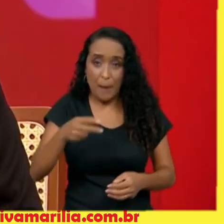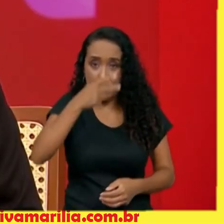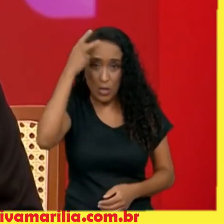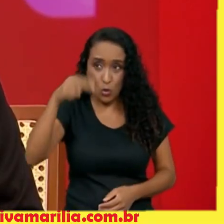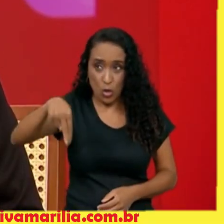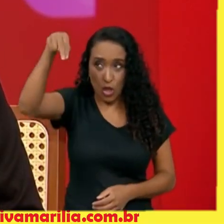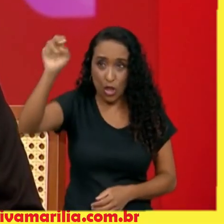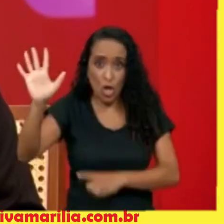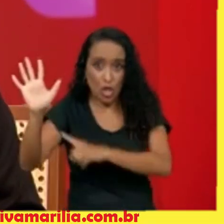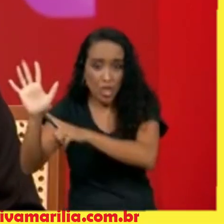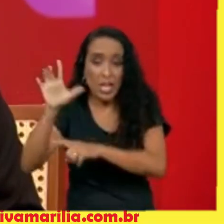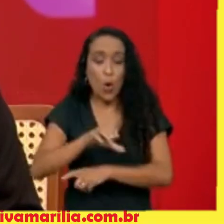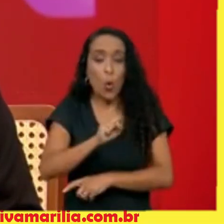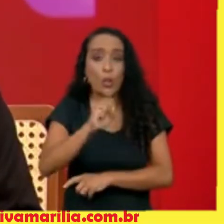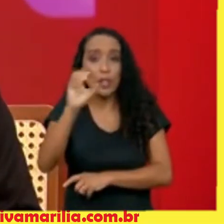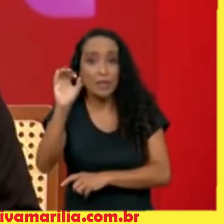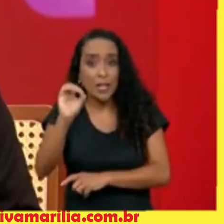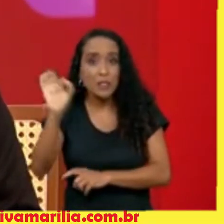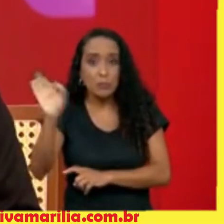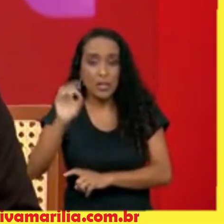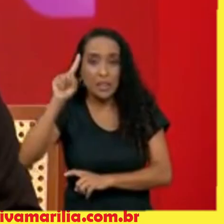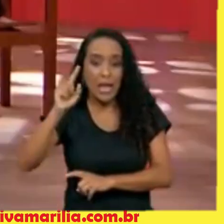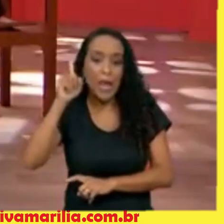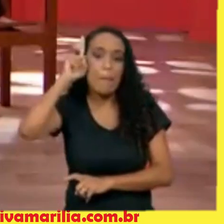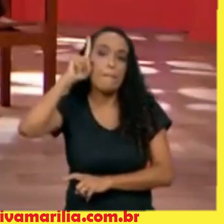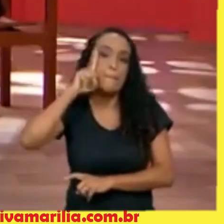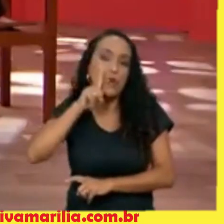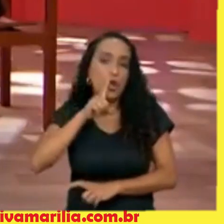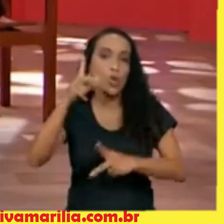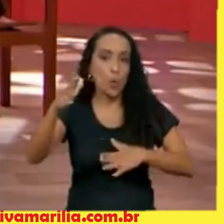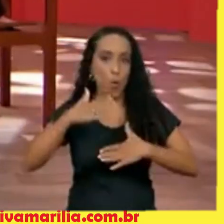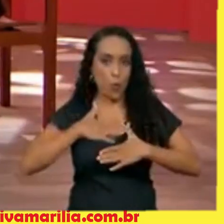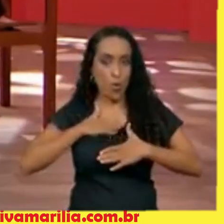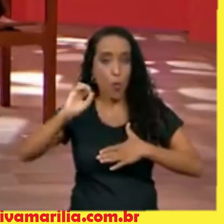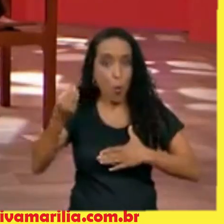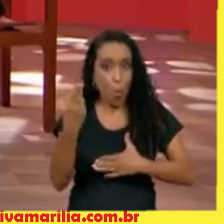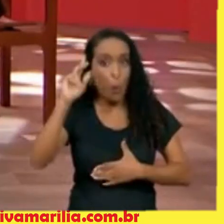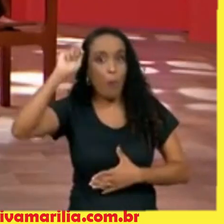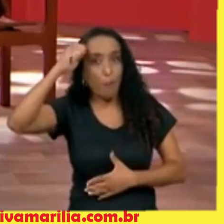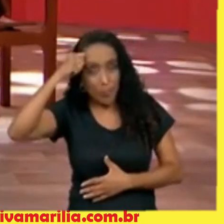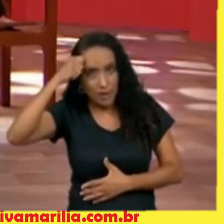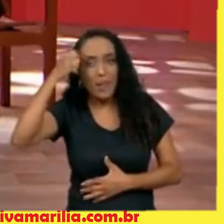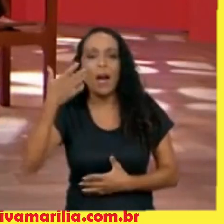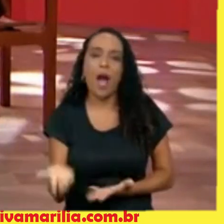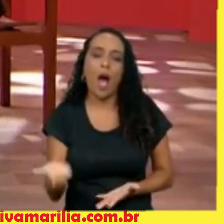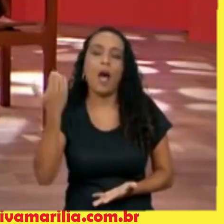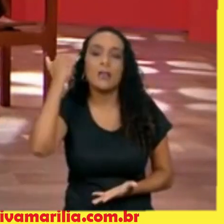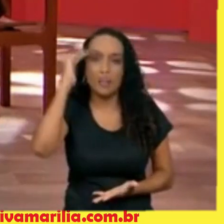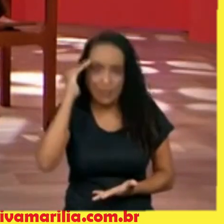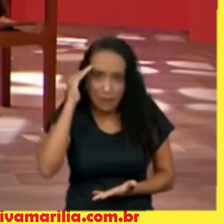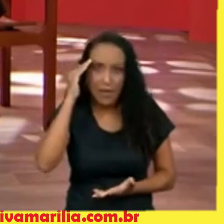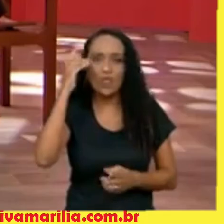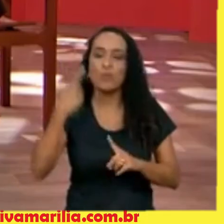é 80% mulato como eu, ou preto, entende? Aí você entende o que é. Quer dizer, para que